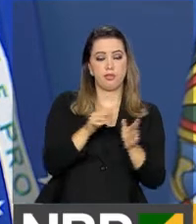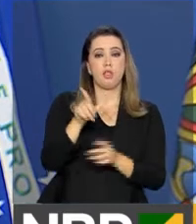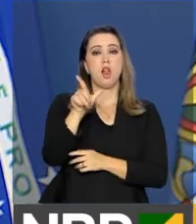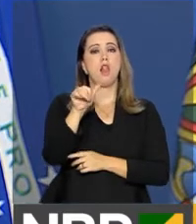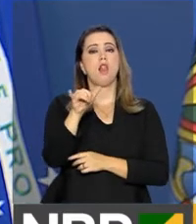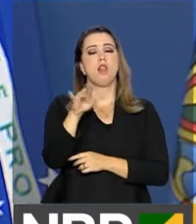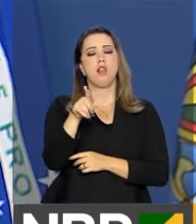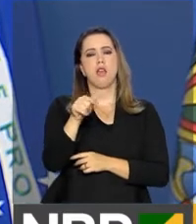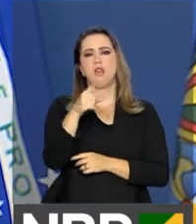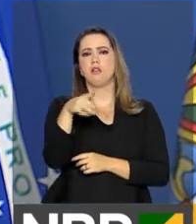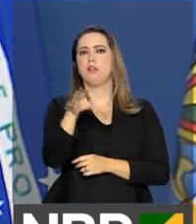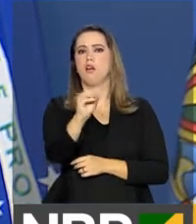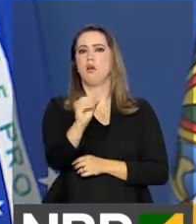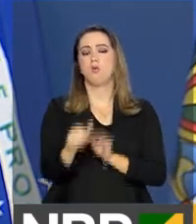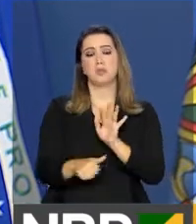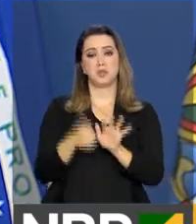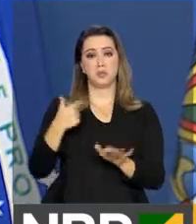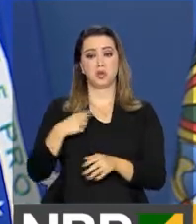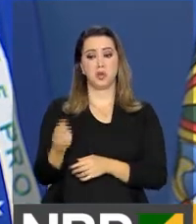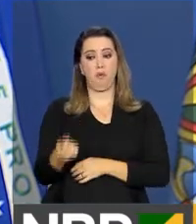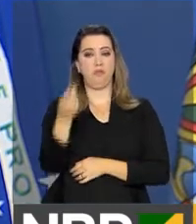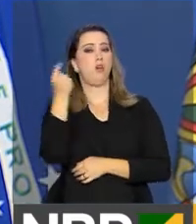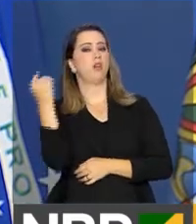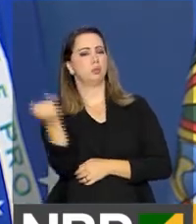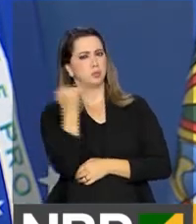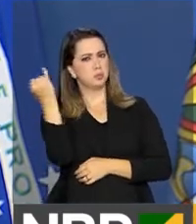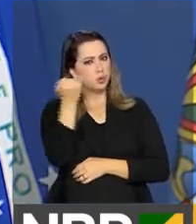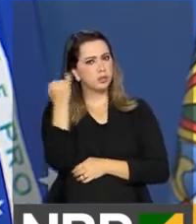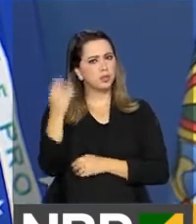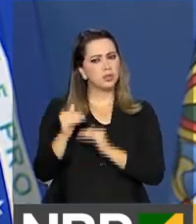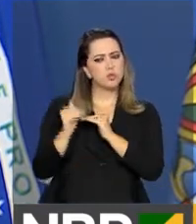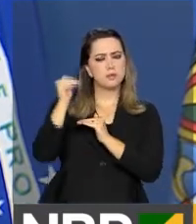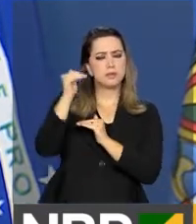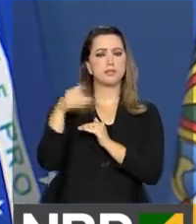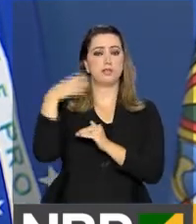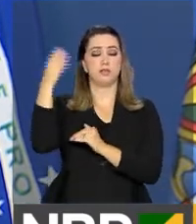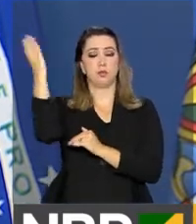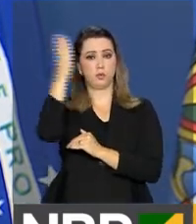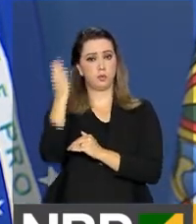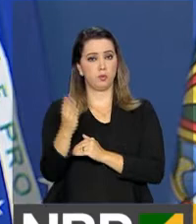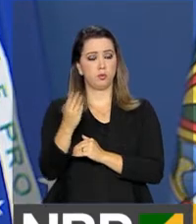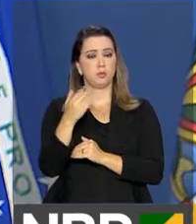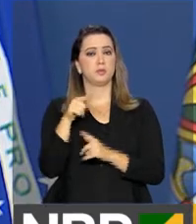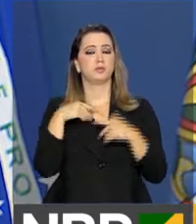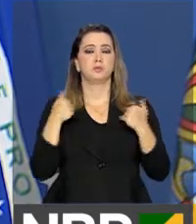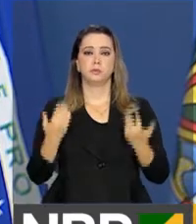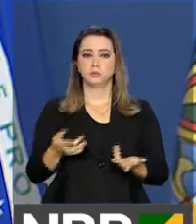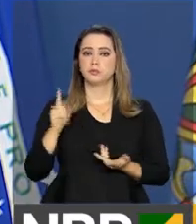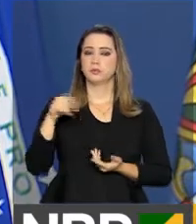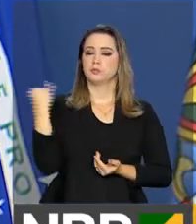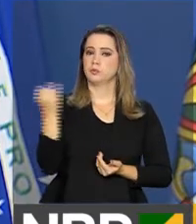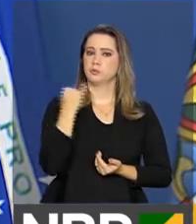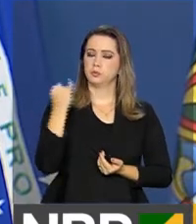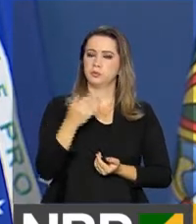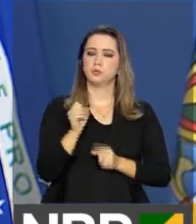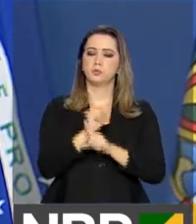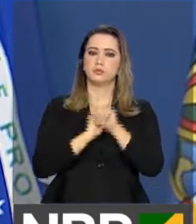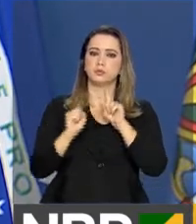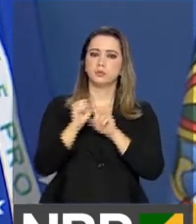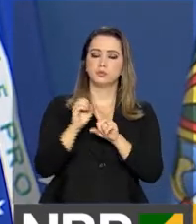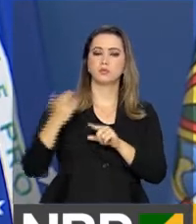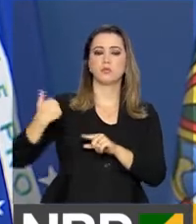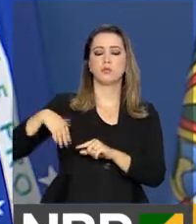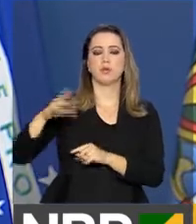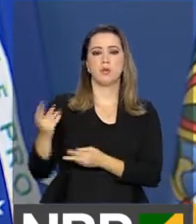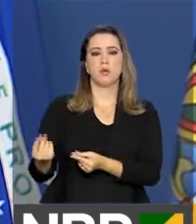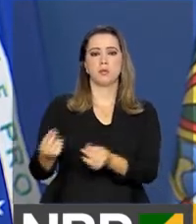da união e tudo isso significa maior contrapartida para a sociedade são mais